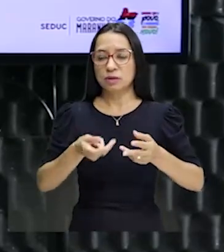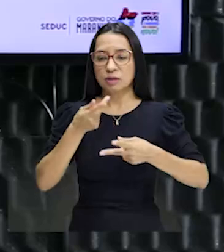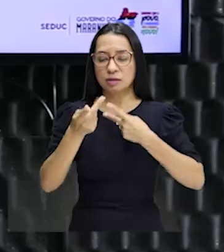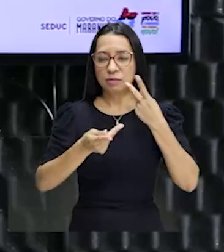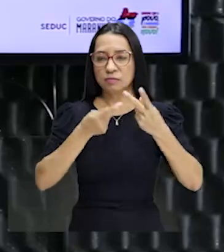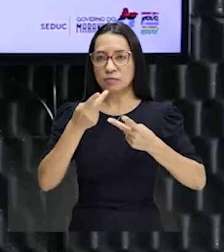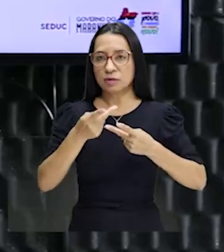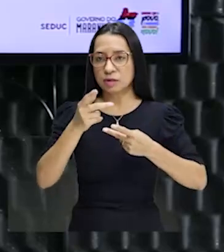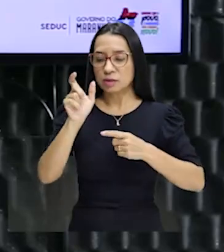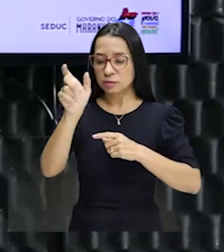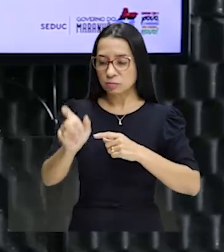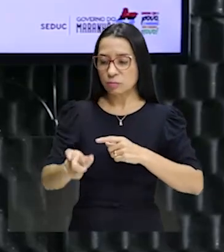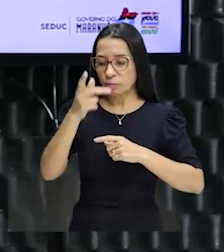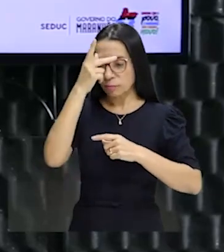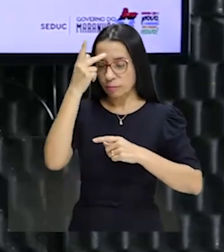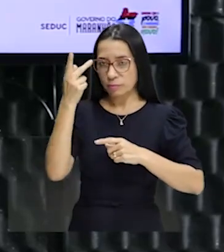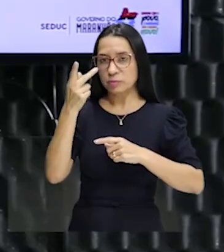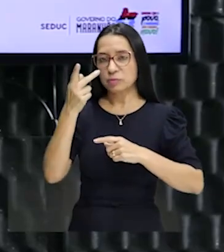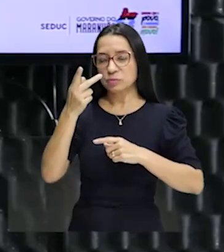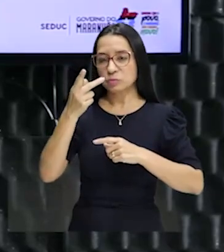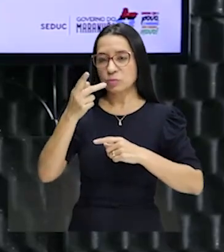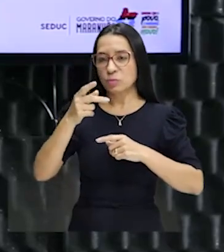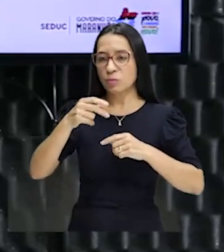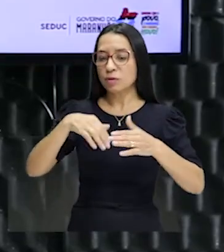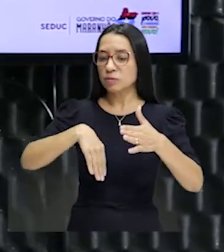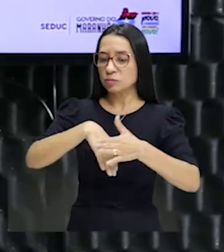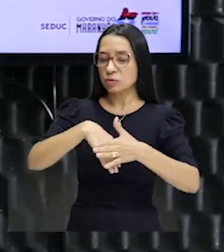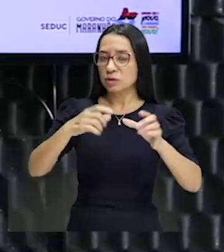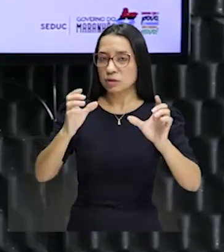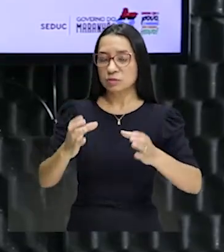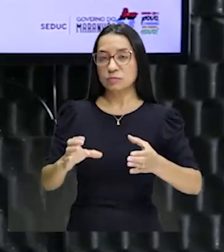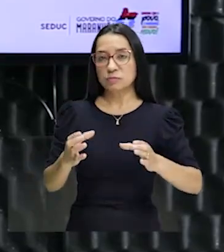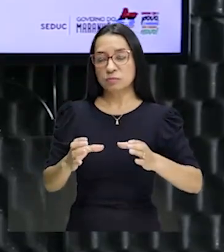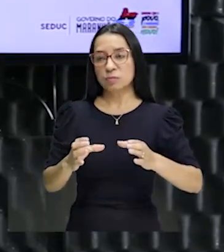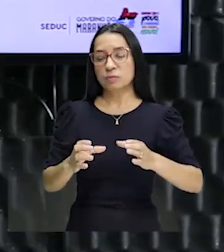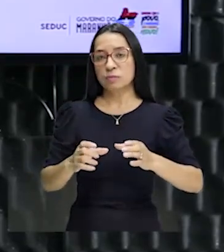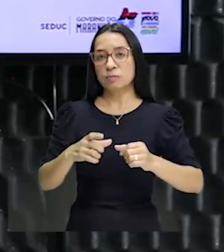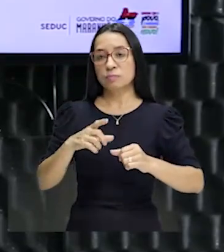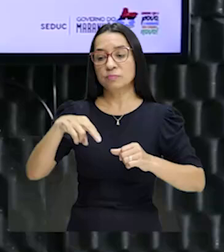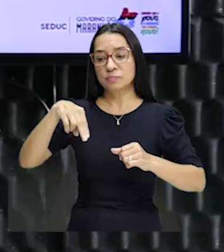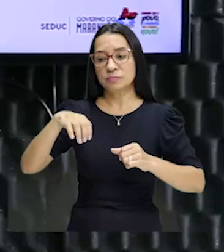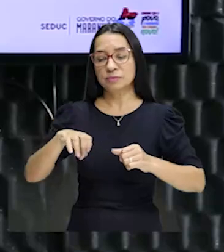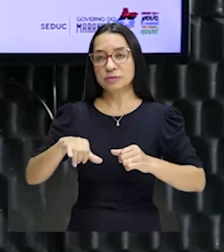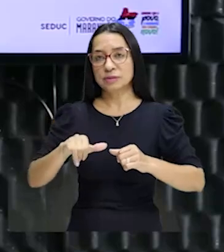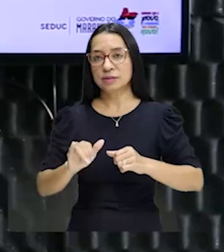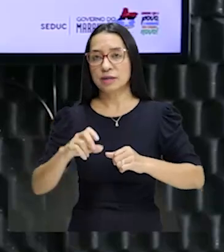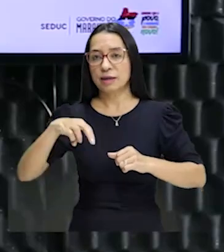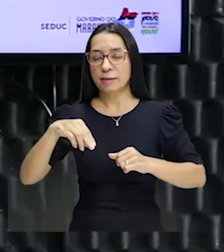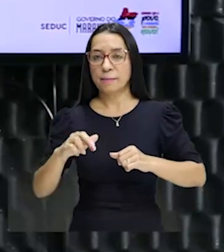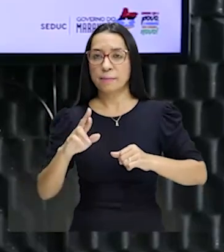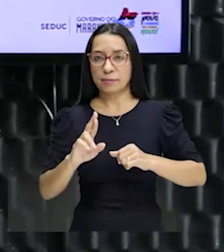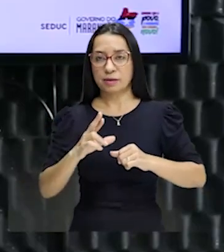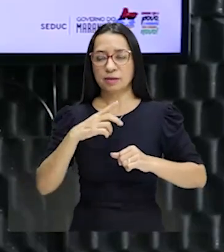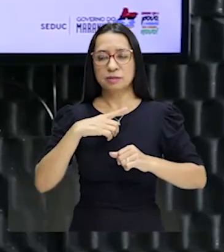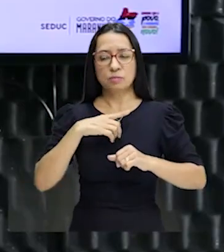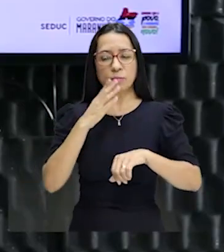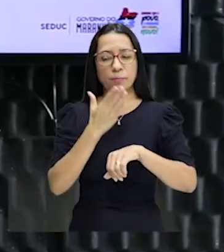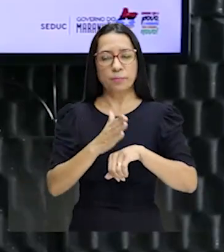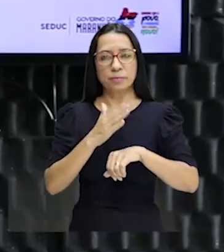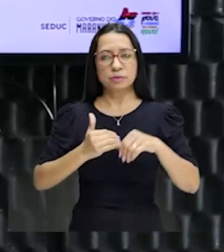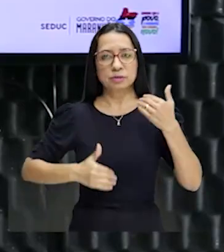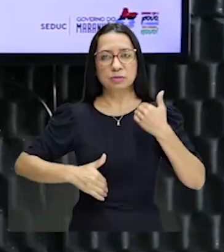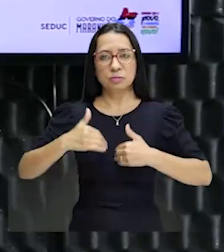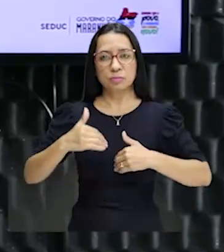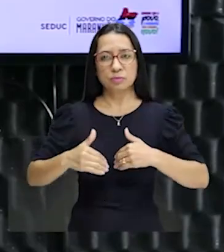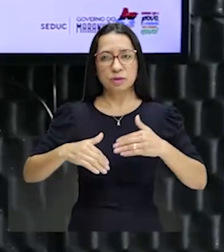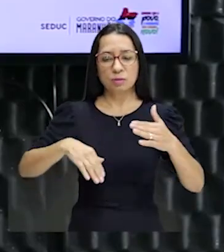como exemplo o Neymar. Neymar tem uma prática corporal profissional que é jogar futebol.